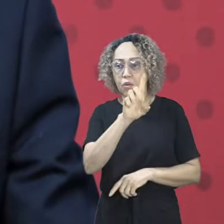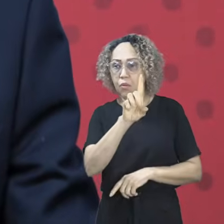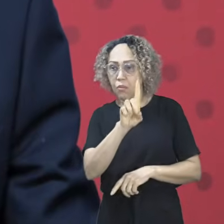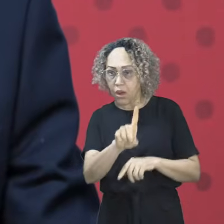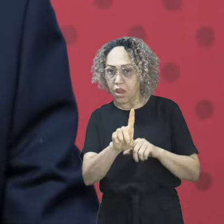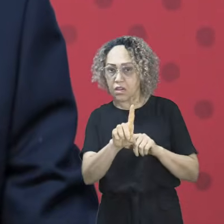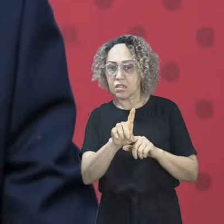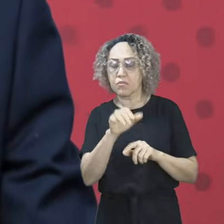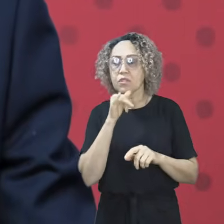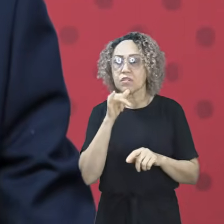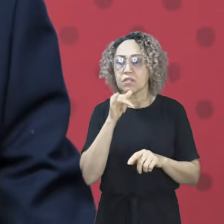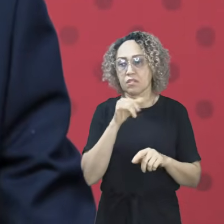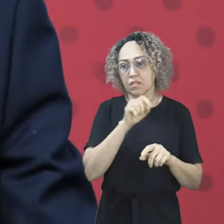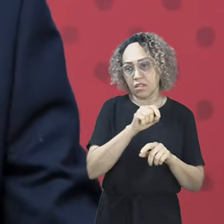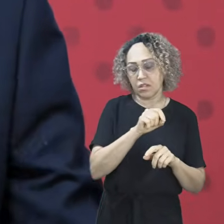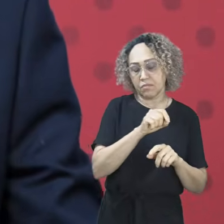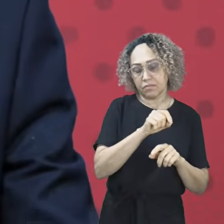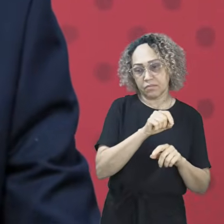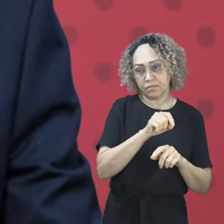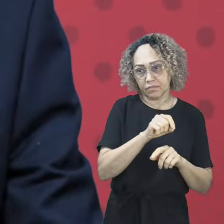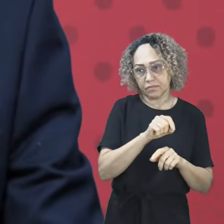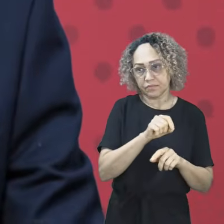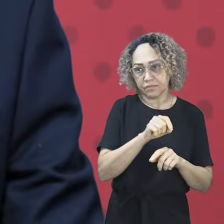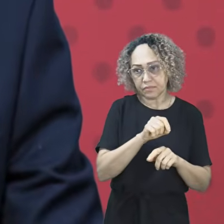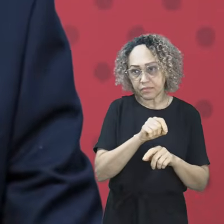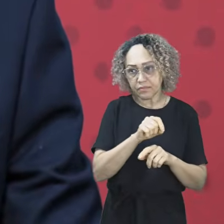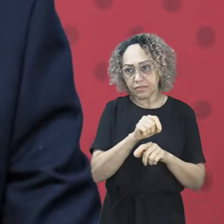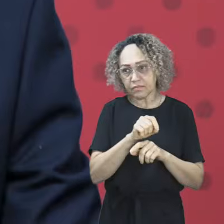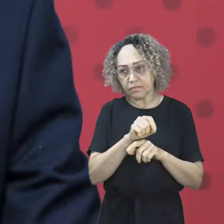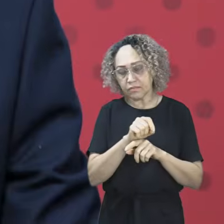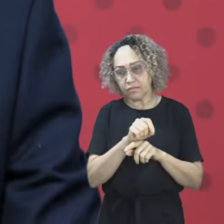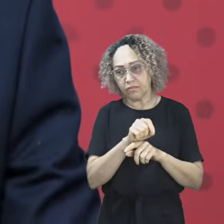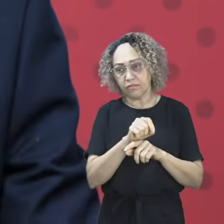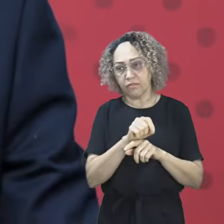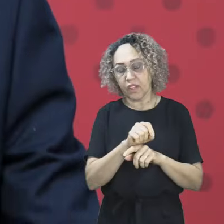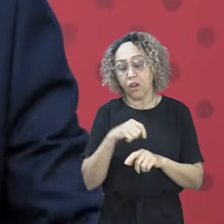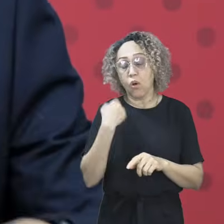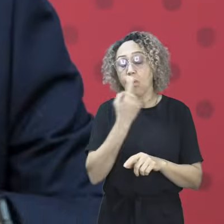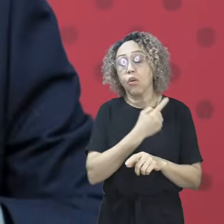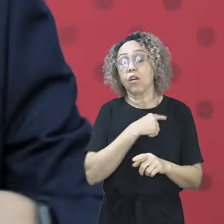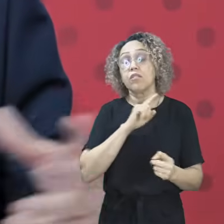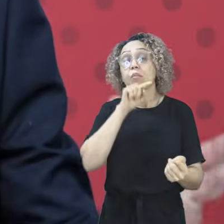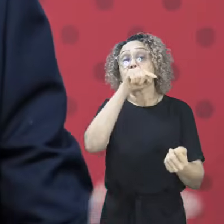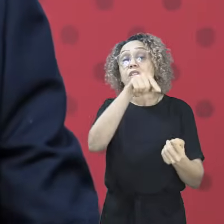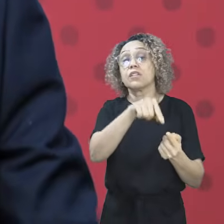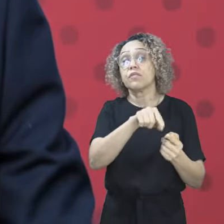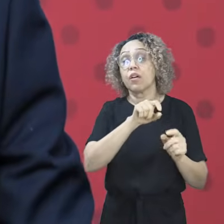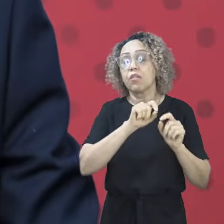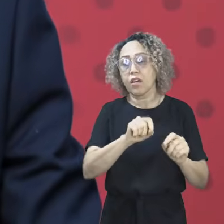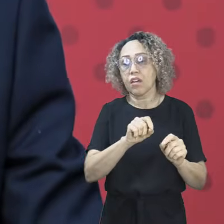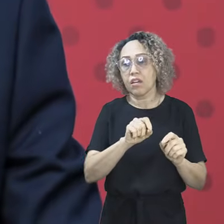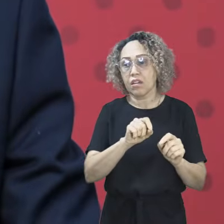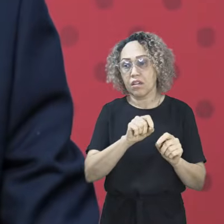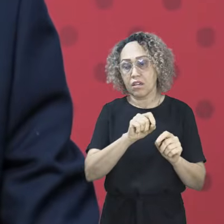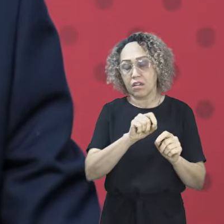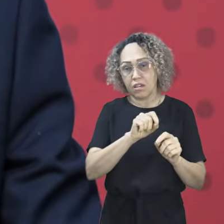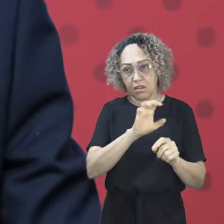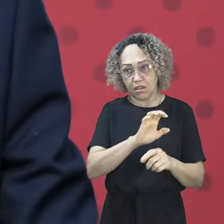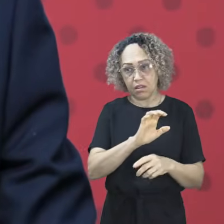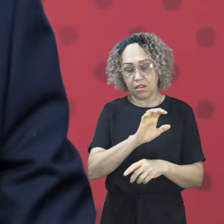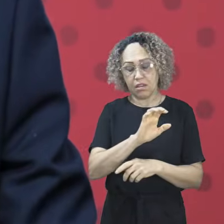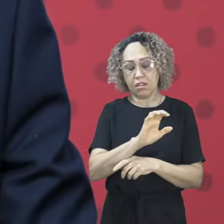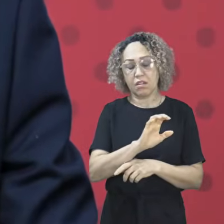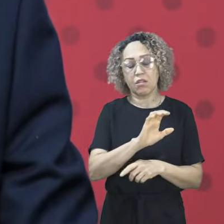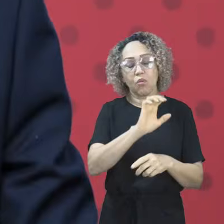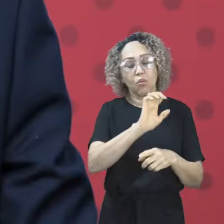para o estadual e para o nacional, porque o nosso objetivo é exatamente que o partido esteja inteiramente